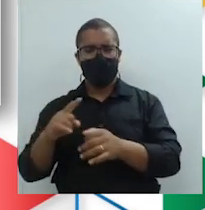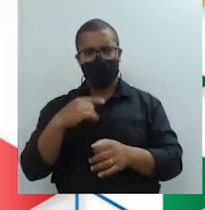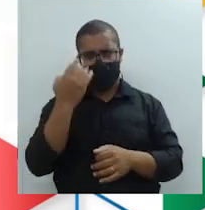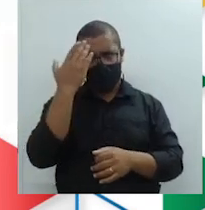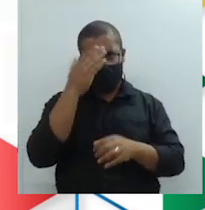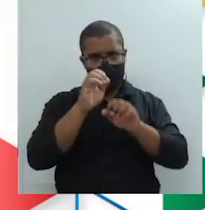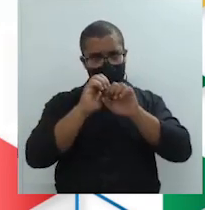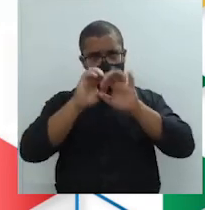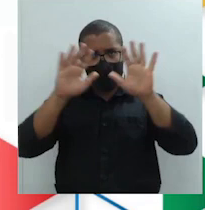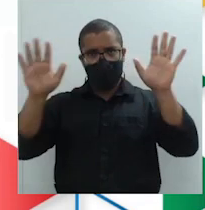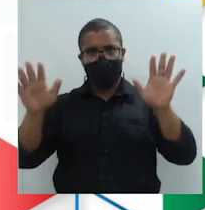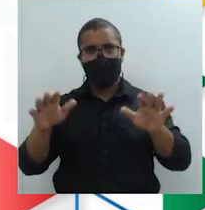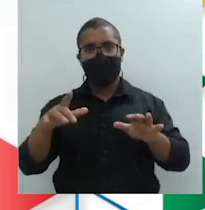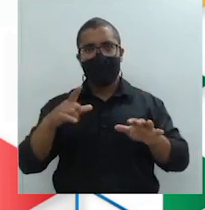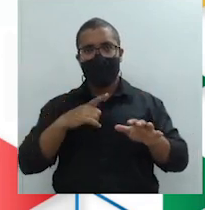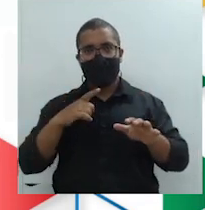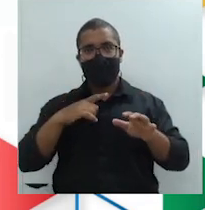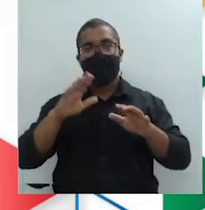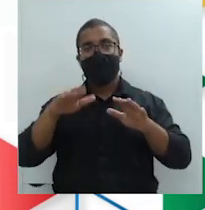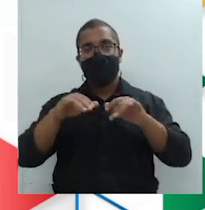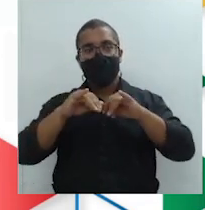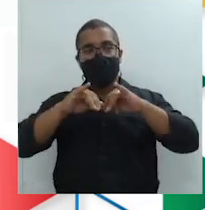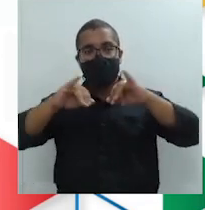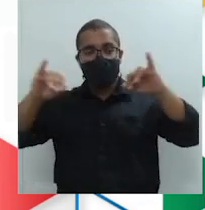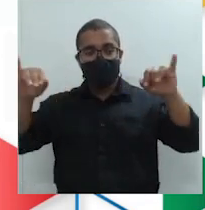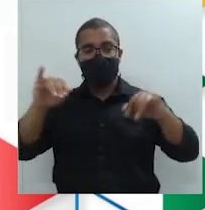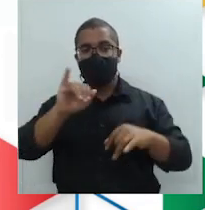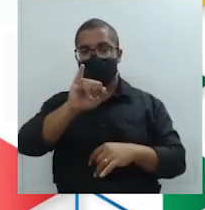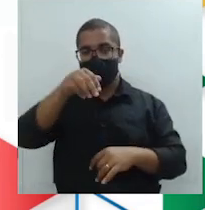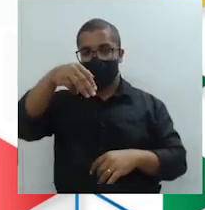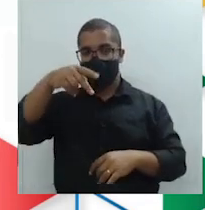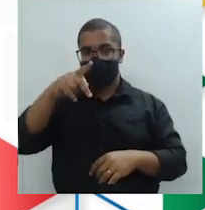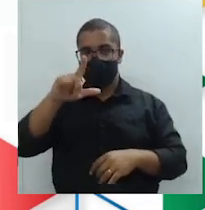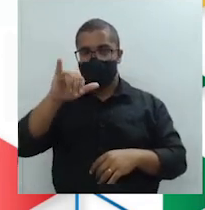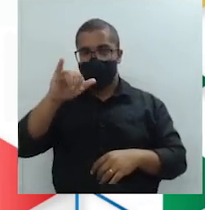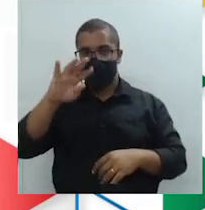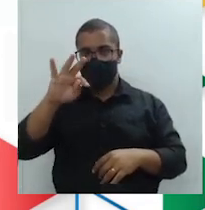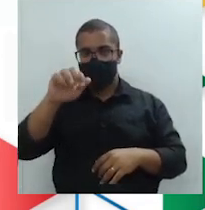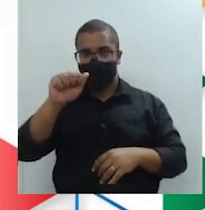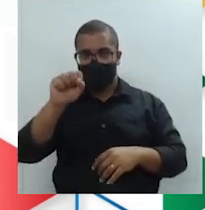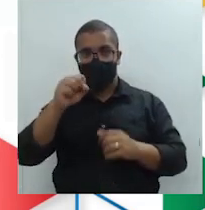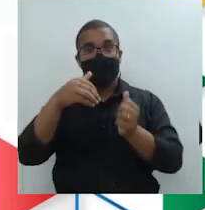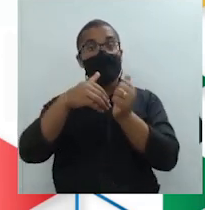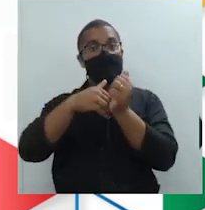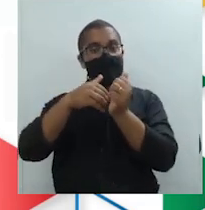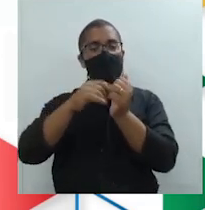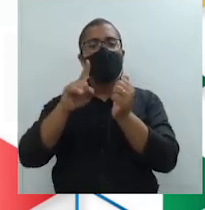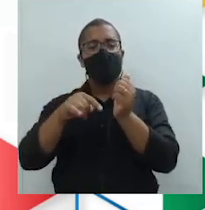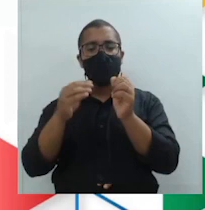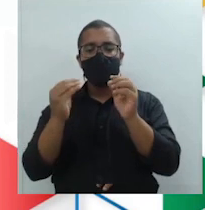contexto. Vamos conhecer melhor. E ainda digo, as informações implícitas estão